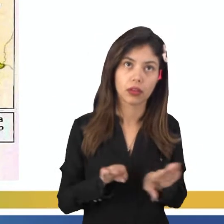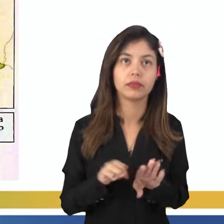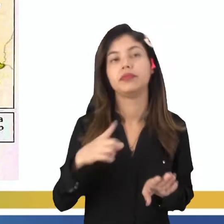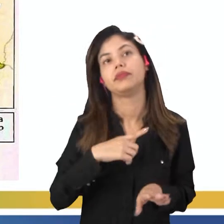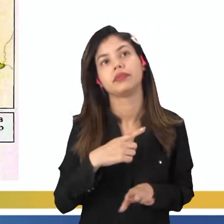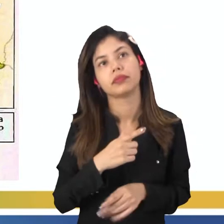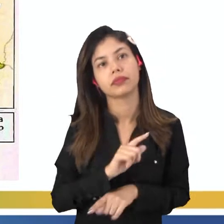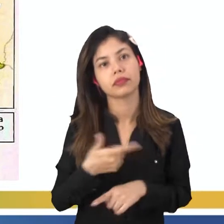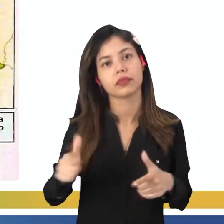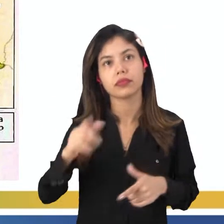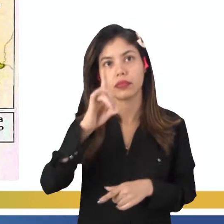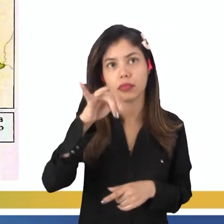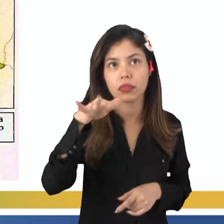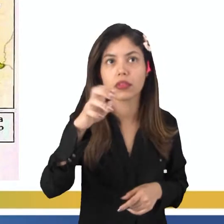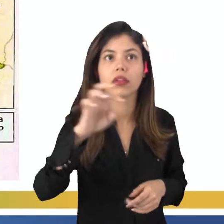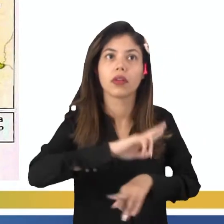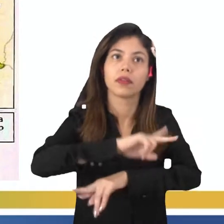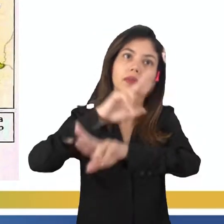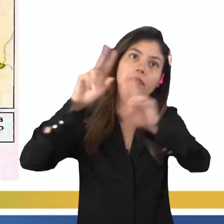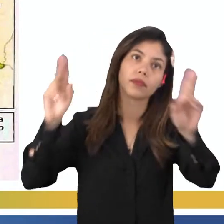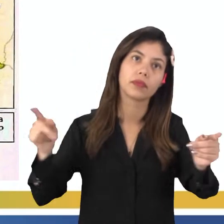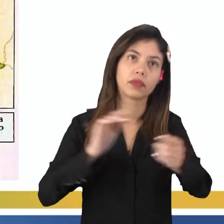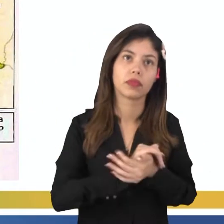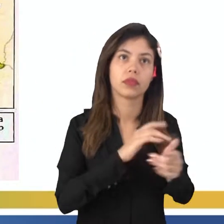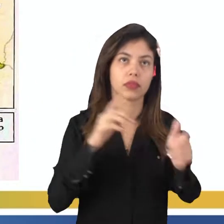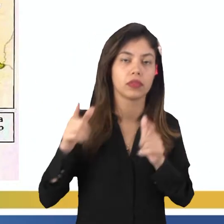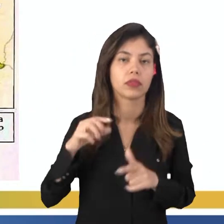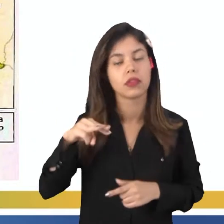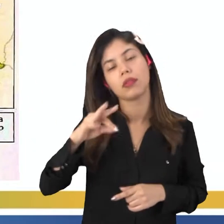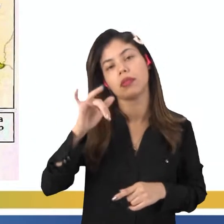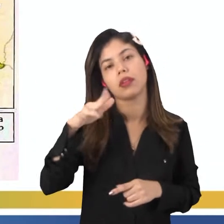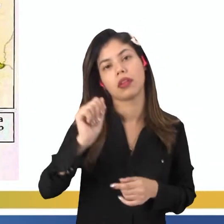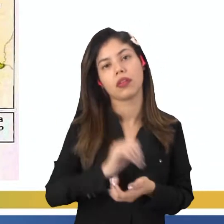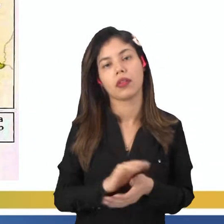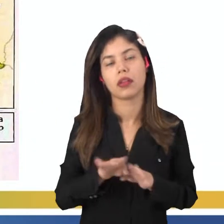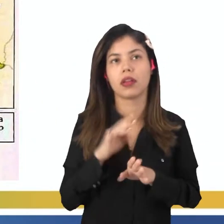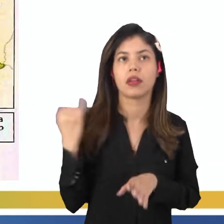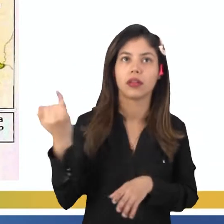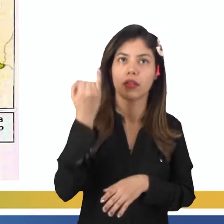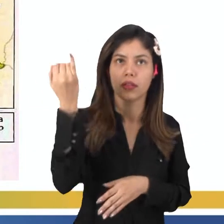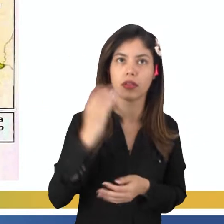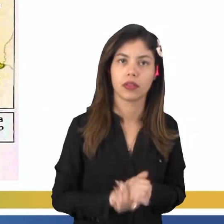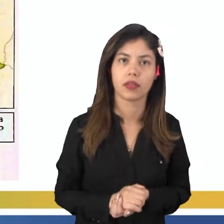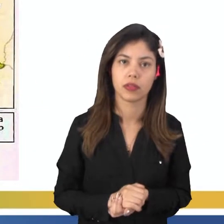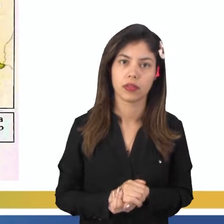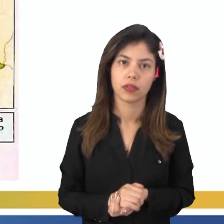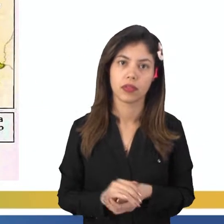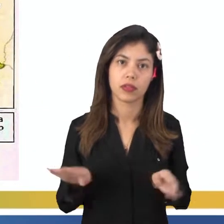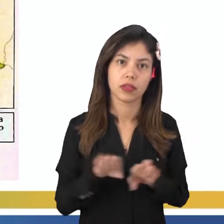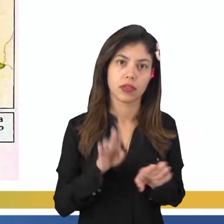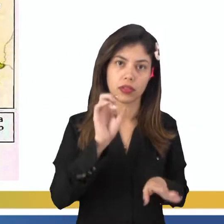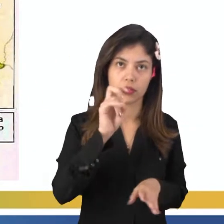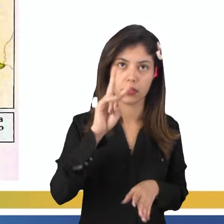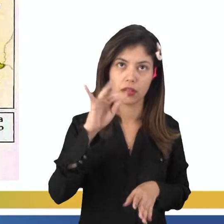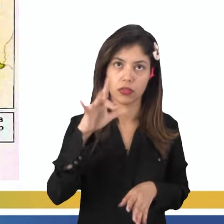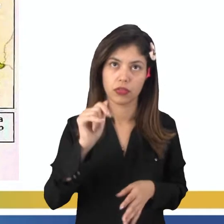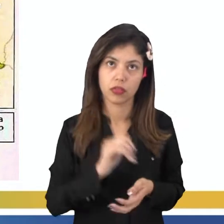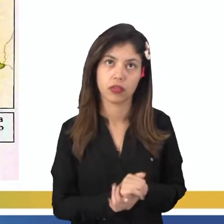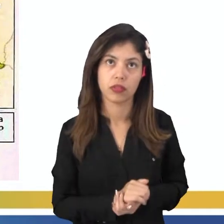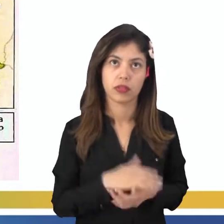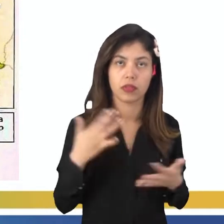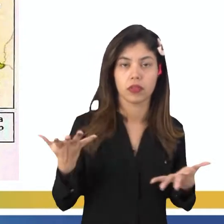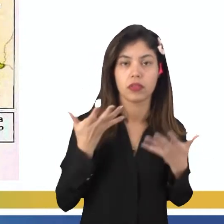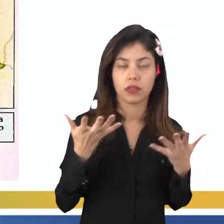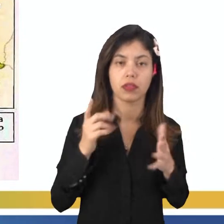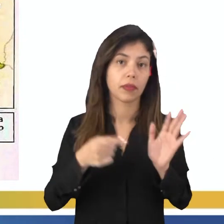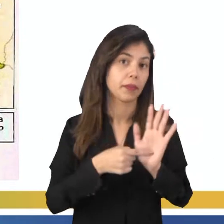existe inclusive diamante e vários outros minerais que são importantes para a indústria metalúrgica e siderúrgica. E aí eu